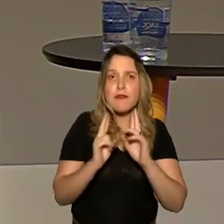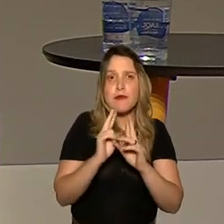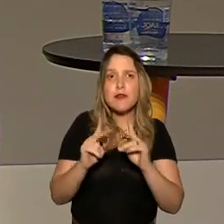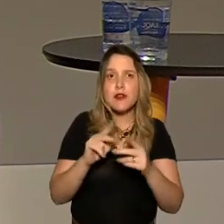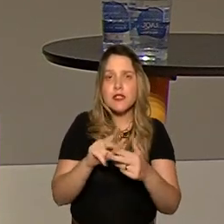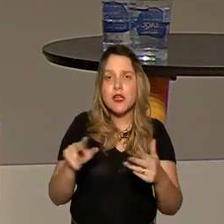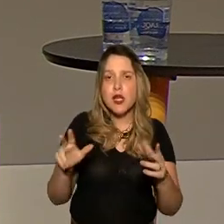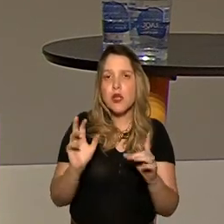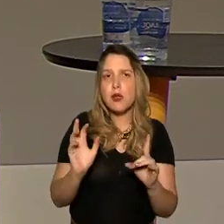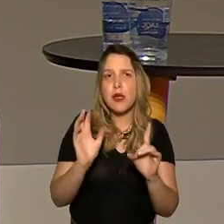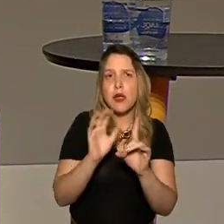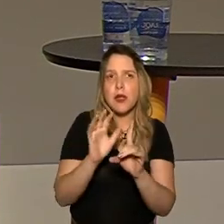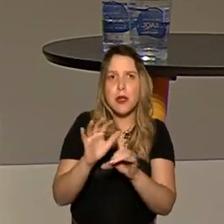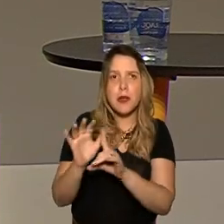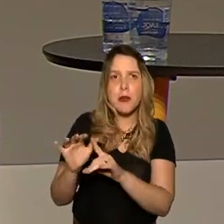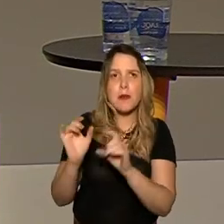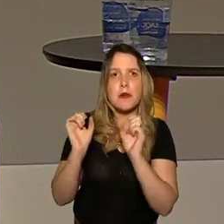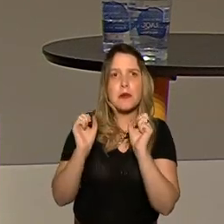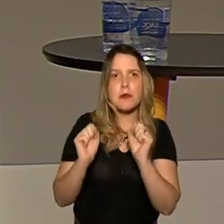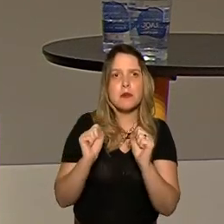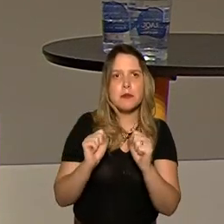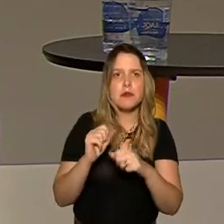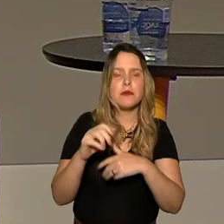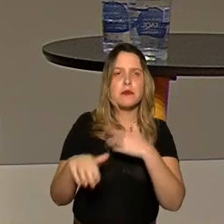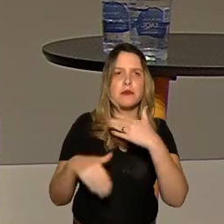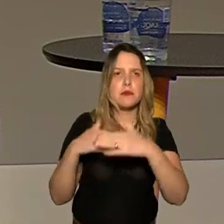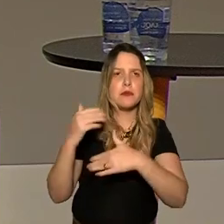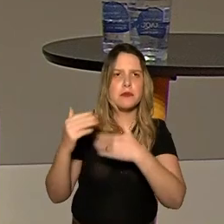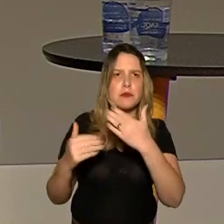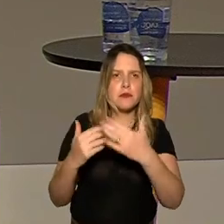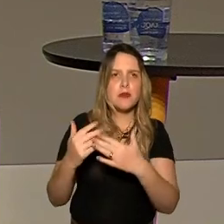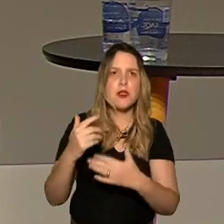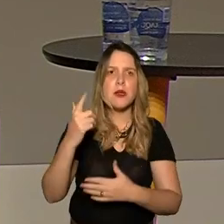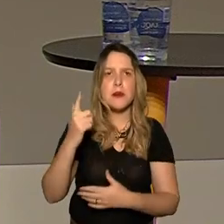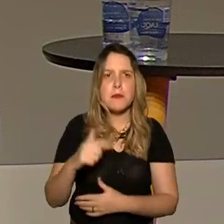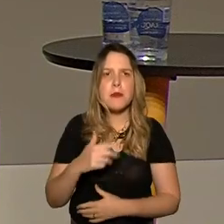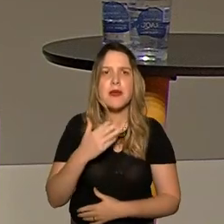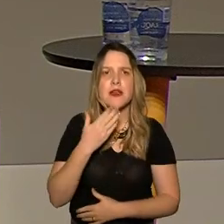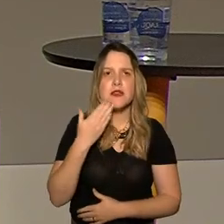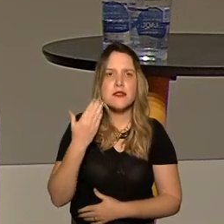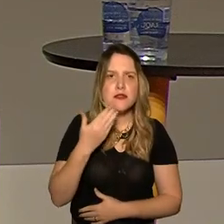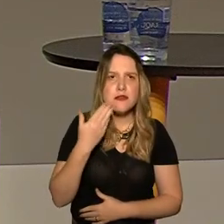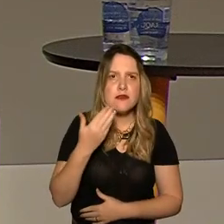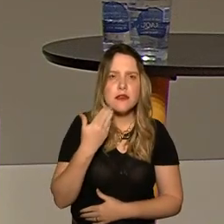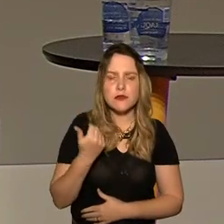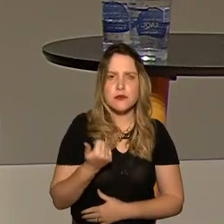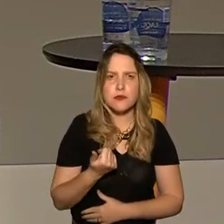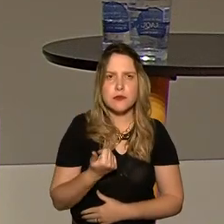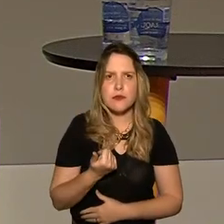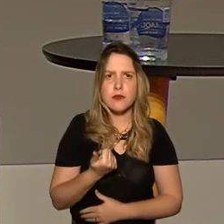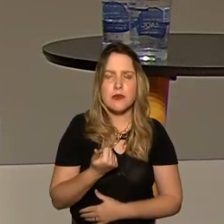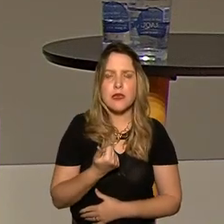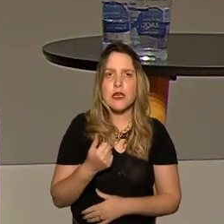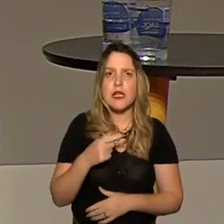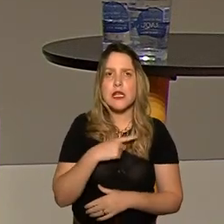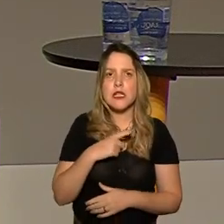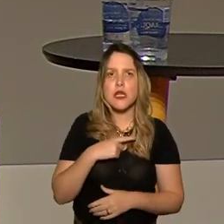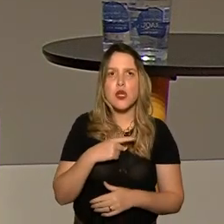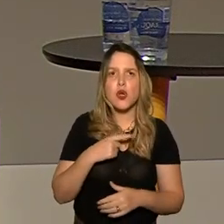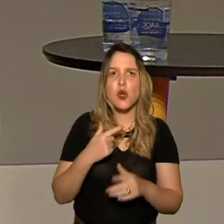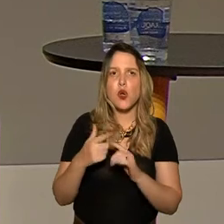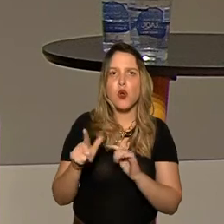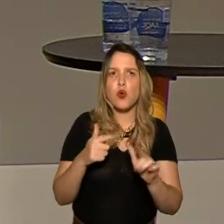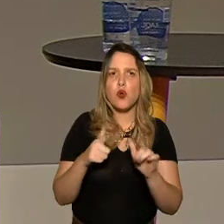certa hierarquização na compreensão do que do que mais vale do que menos vale né eu